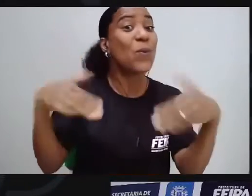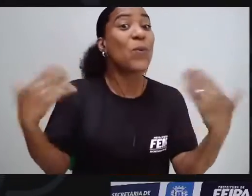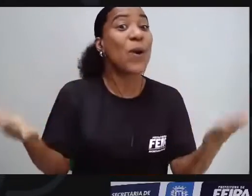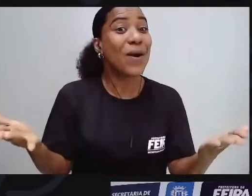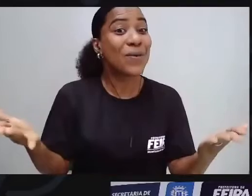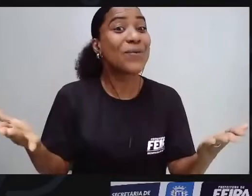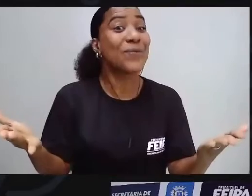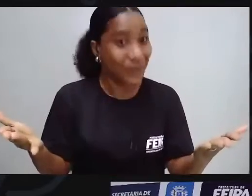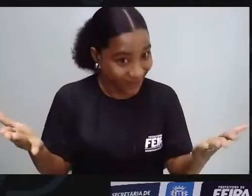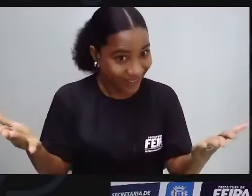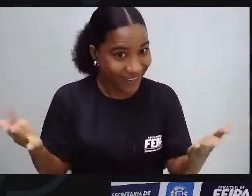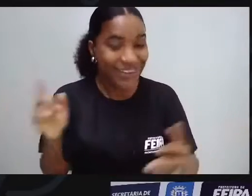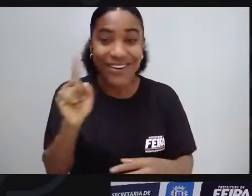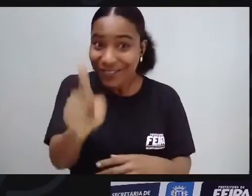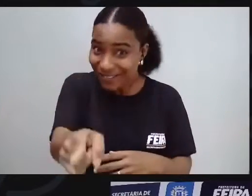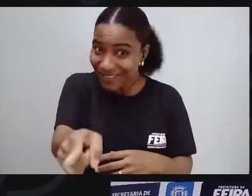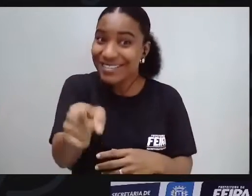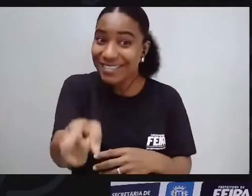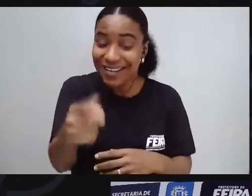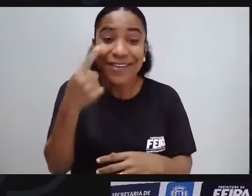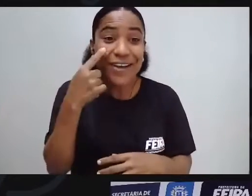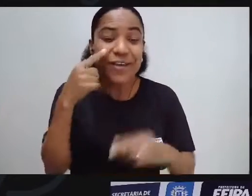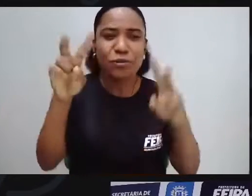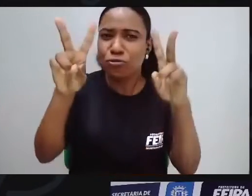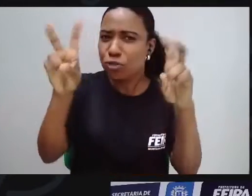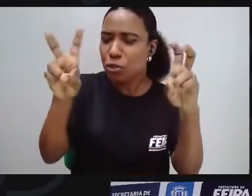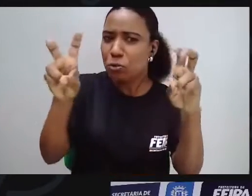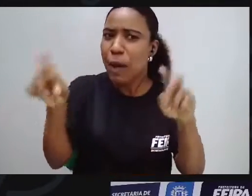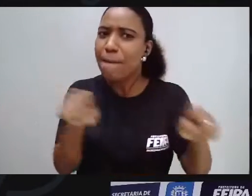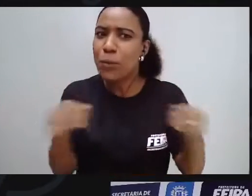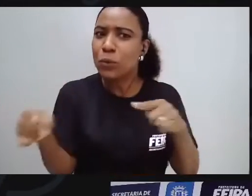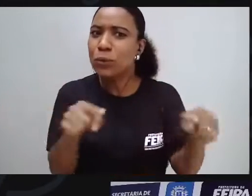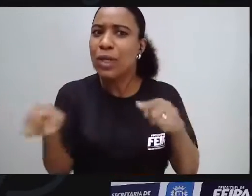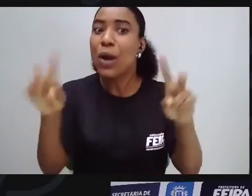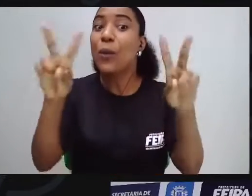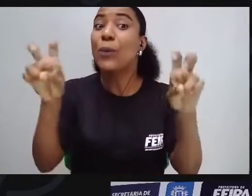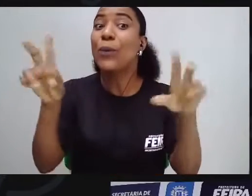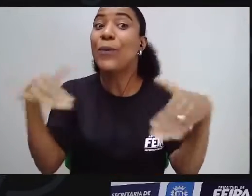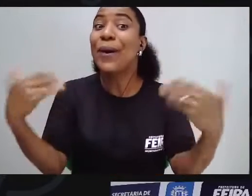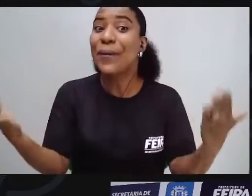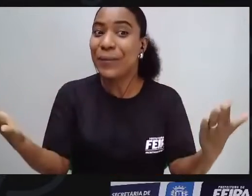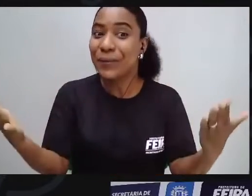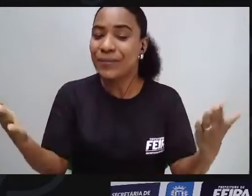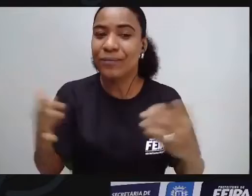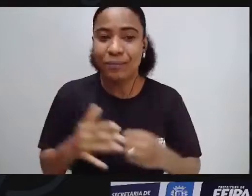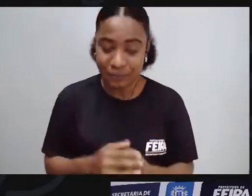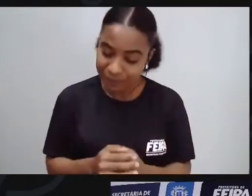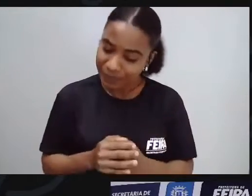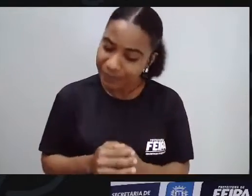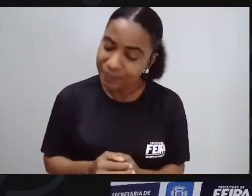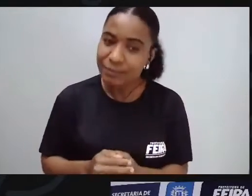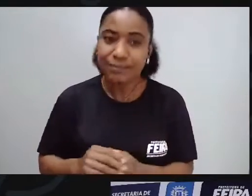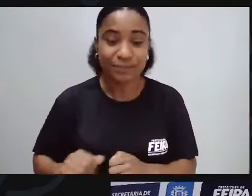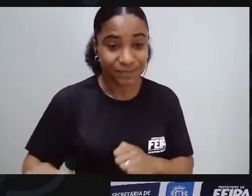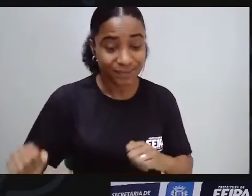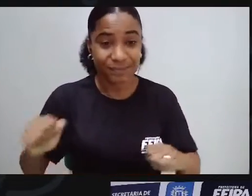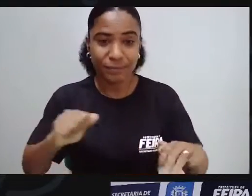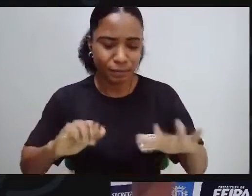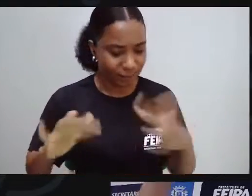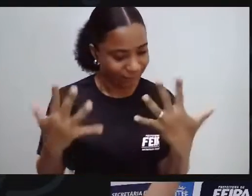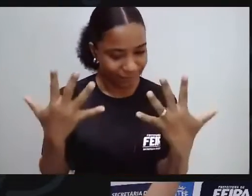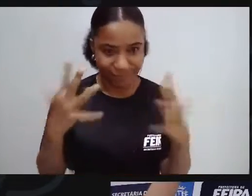vamos descobrir qual o melhor título é que atenção vamos inventar